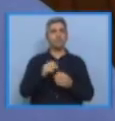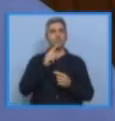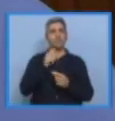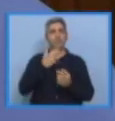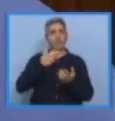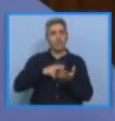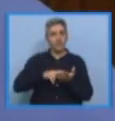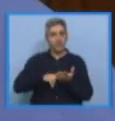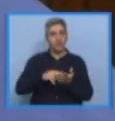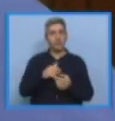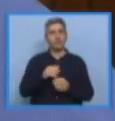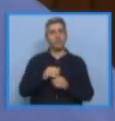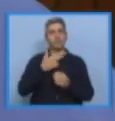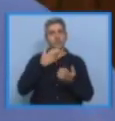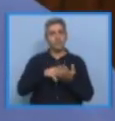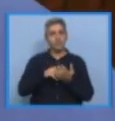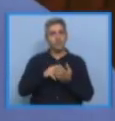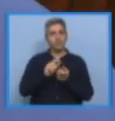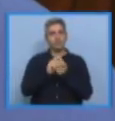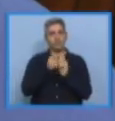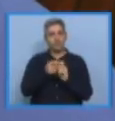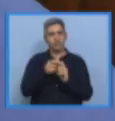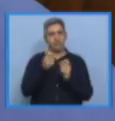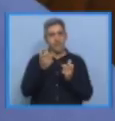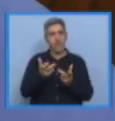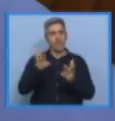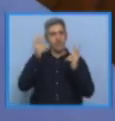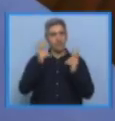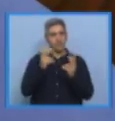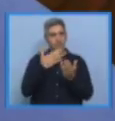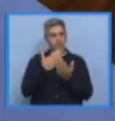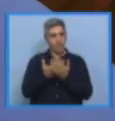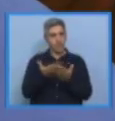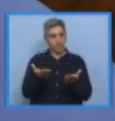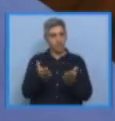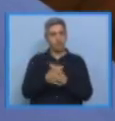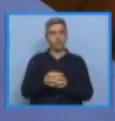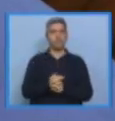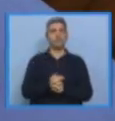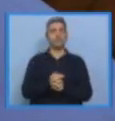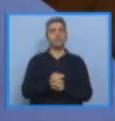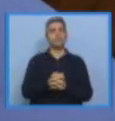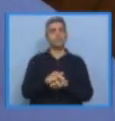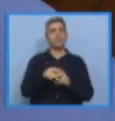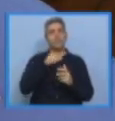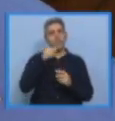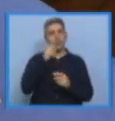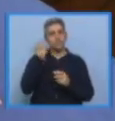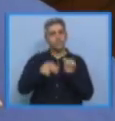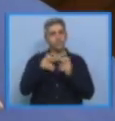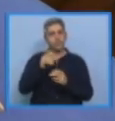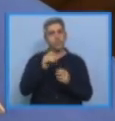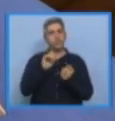da verdade, não é? A verdade vos tornará livres, em virtude de algo recorrente que são as